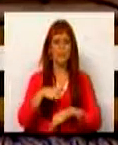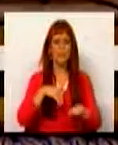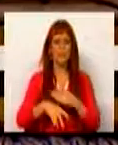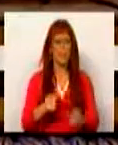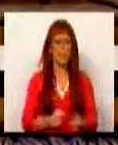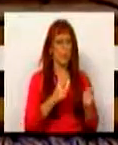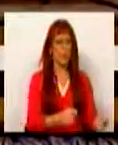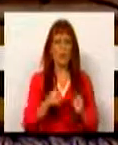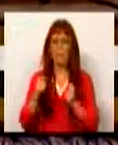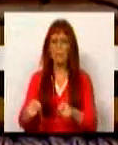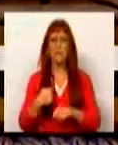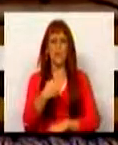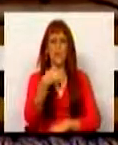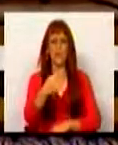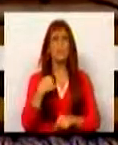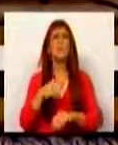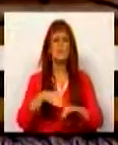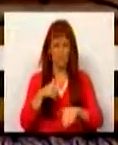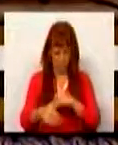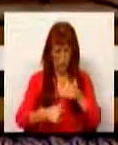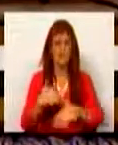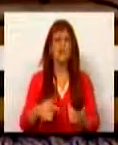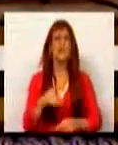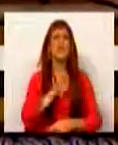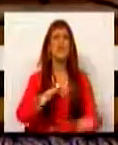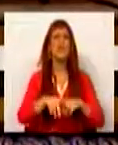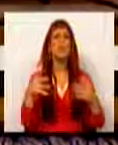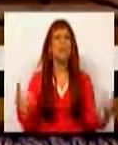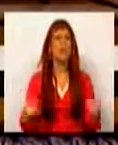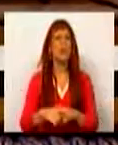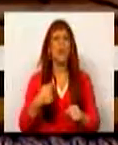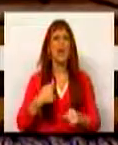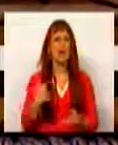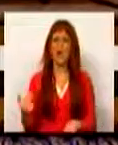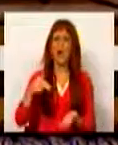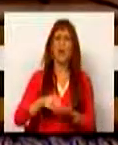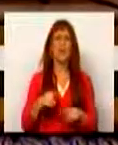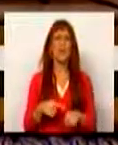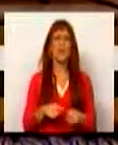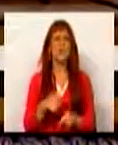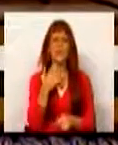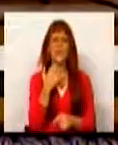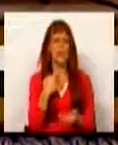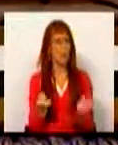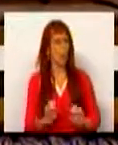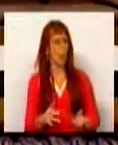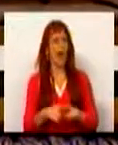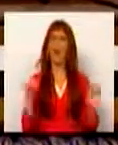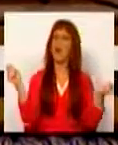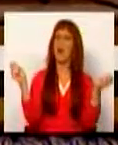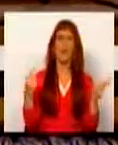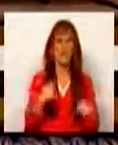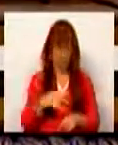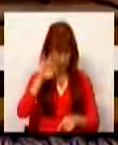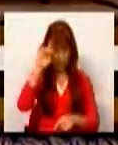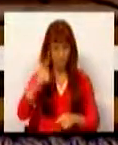os investimentos que dissemos que estamos a fazer. E, senhores deputados, eu não venho para aqui com falta de rigor e com propaganda. E se querem